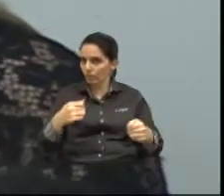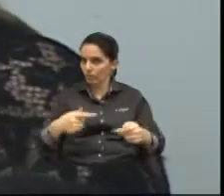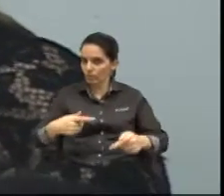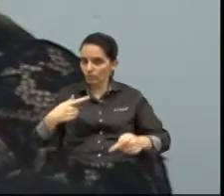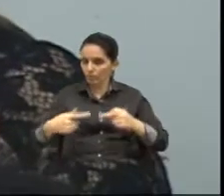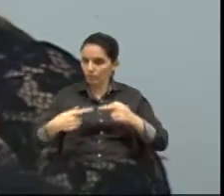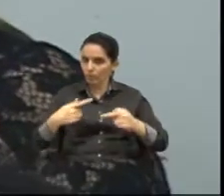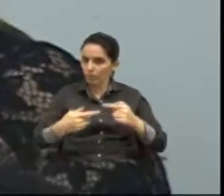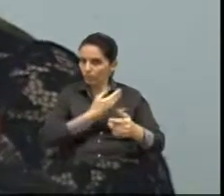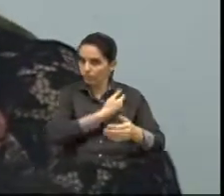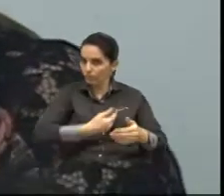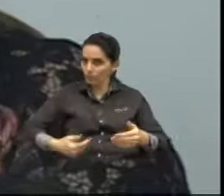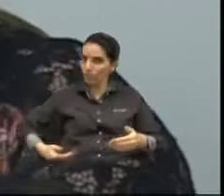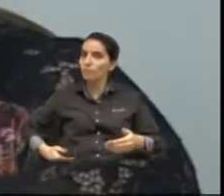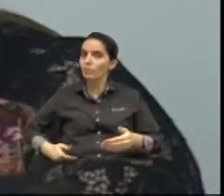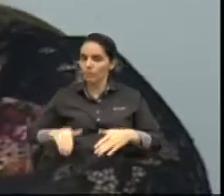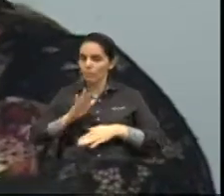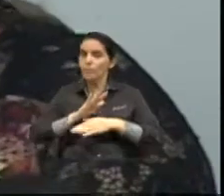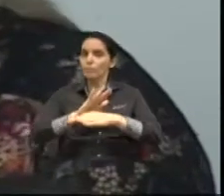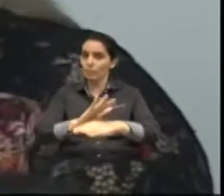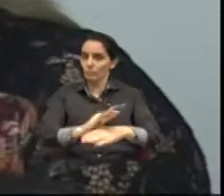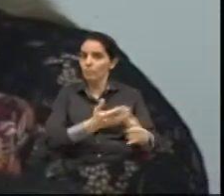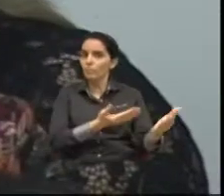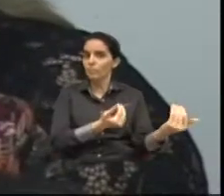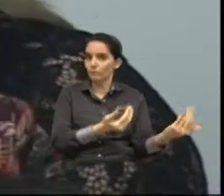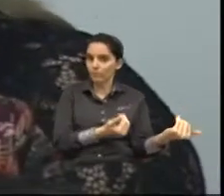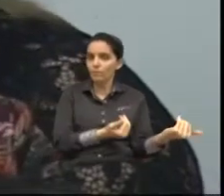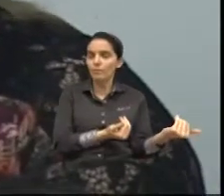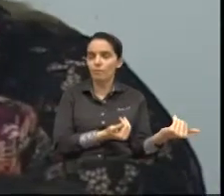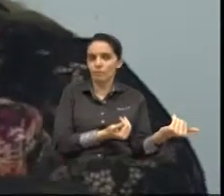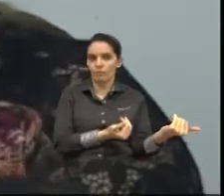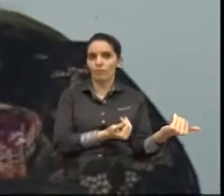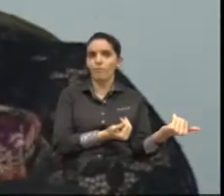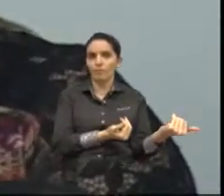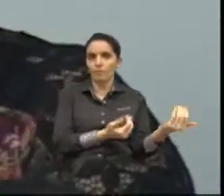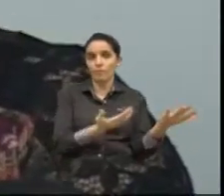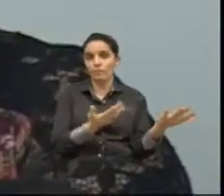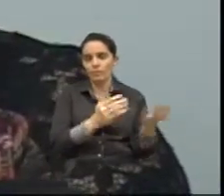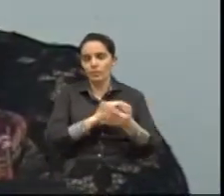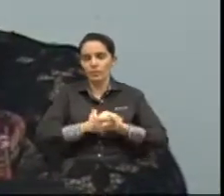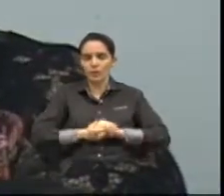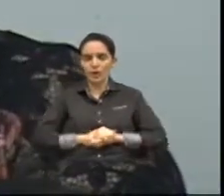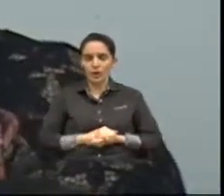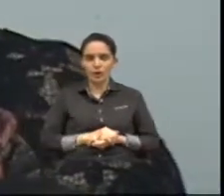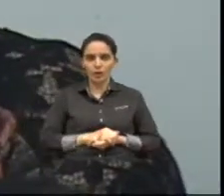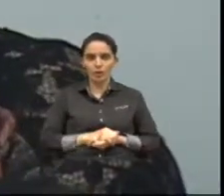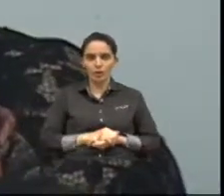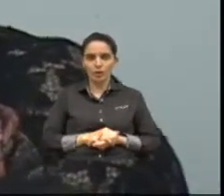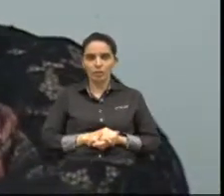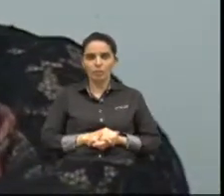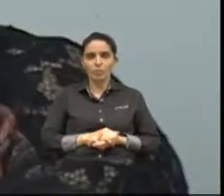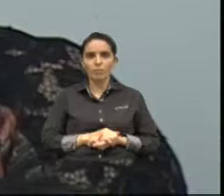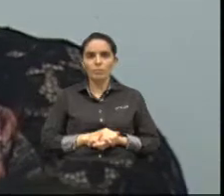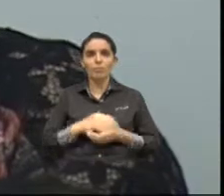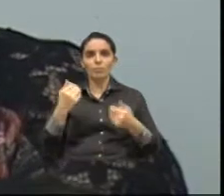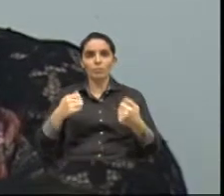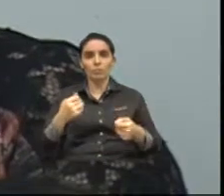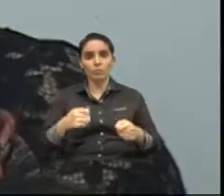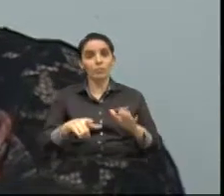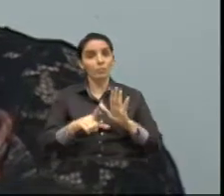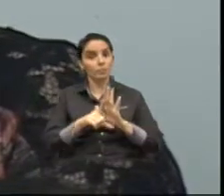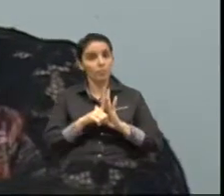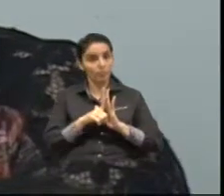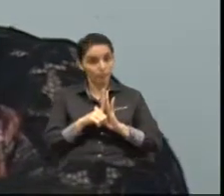atender esse jovem, nós vamos continuar do mesmo jeito, enxugando gelo. Então, temos que realmente criar leis